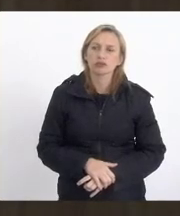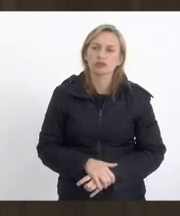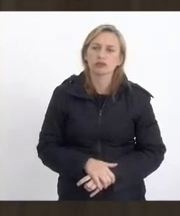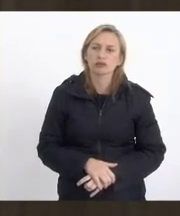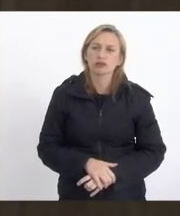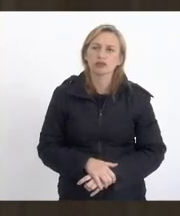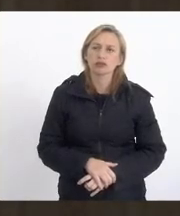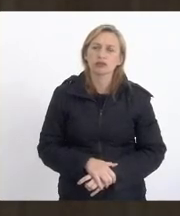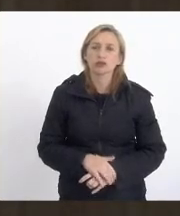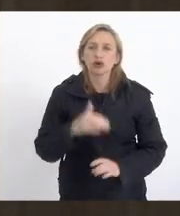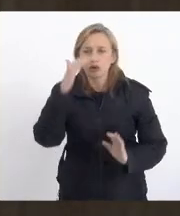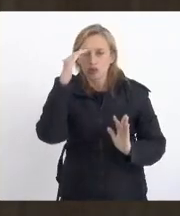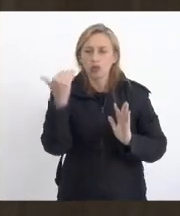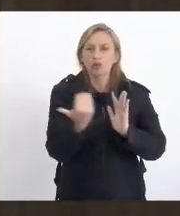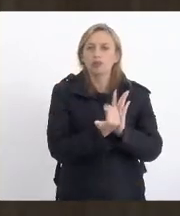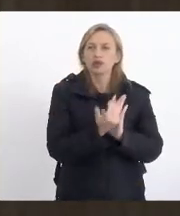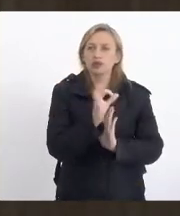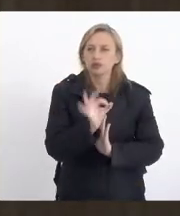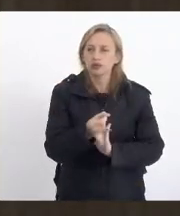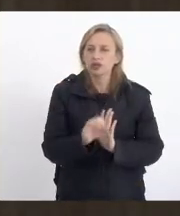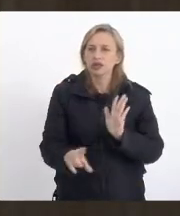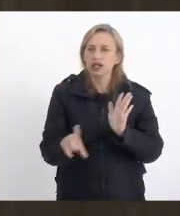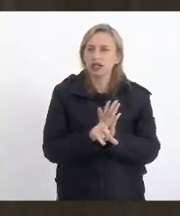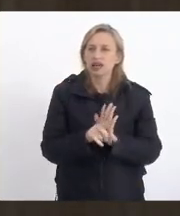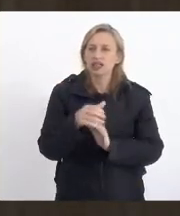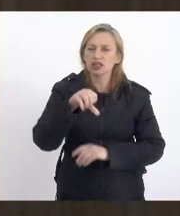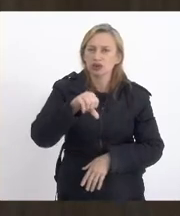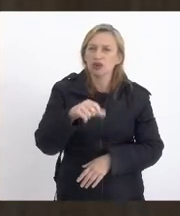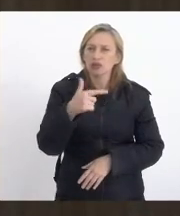Sanando, cumprindo o previsto na Lei